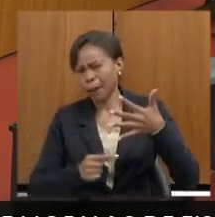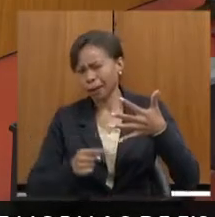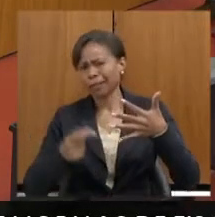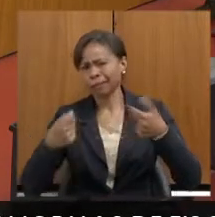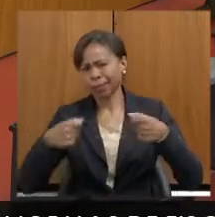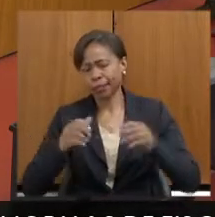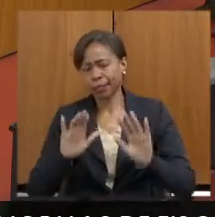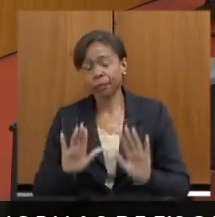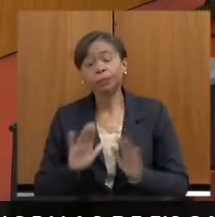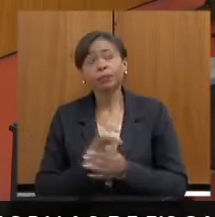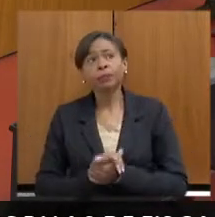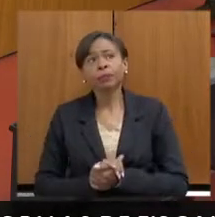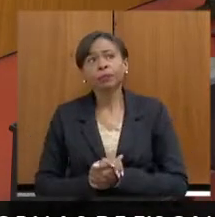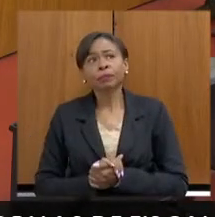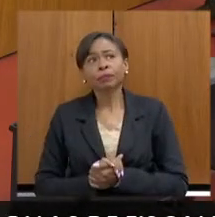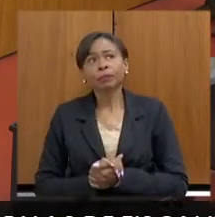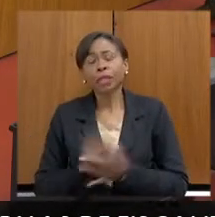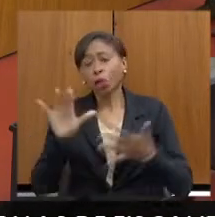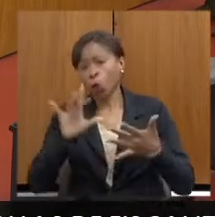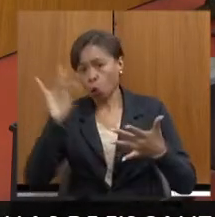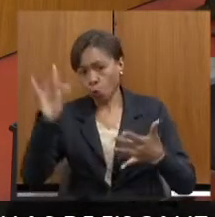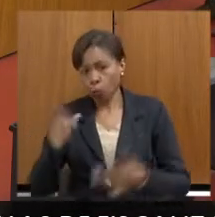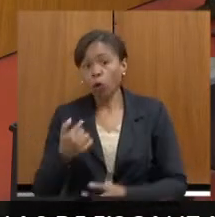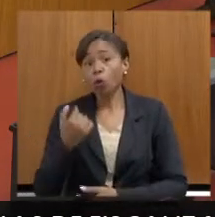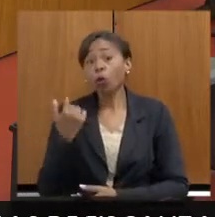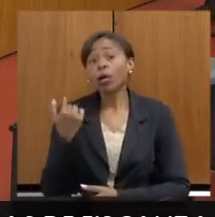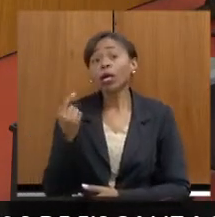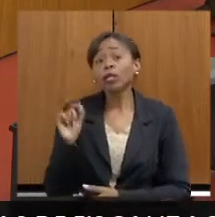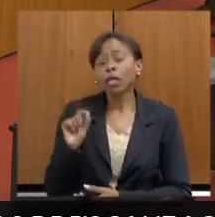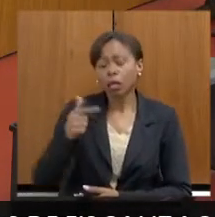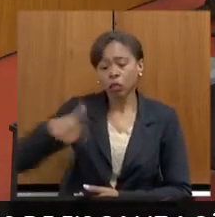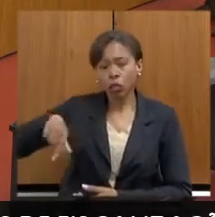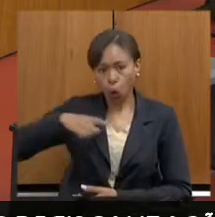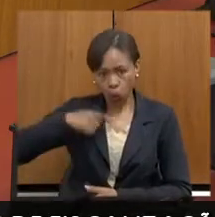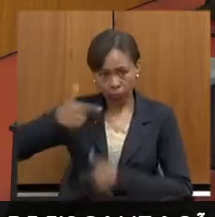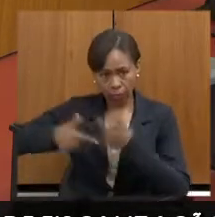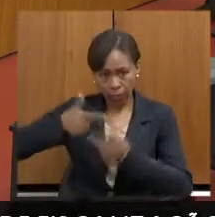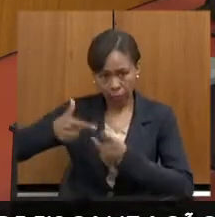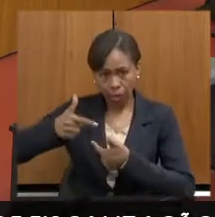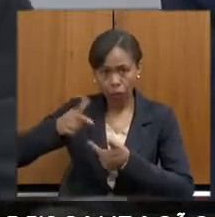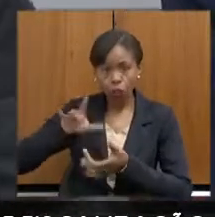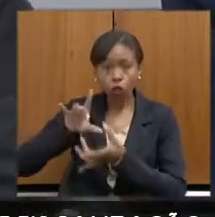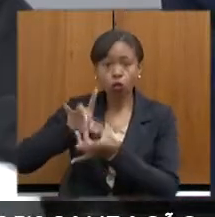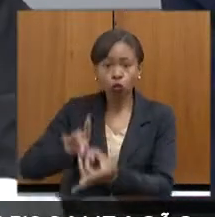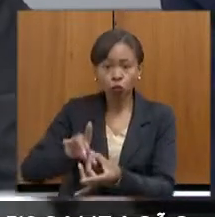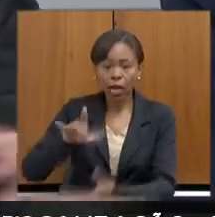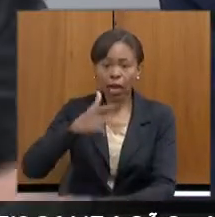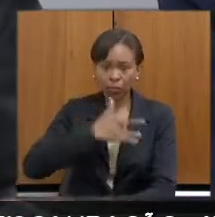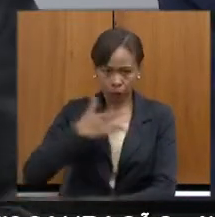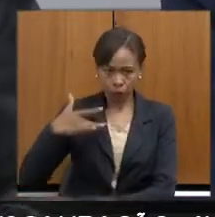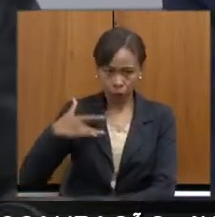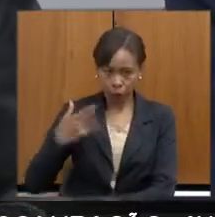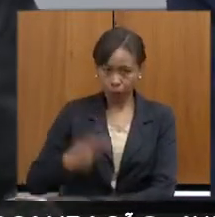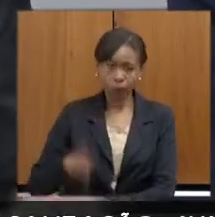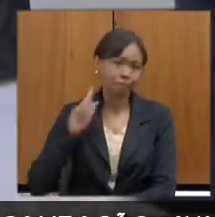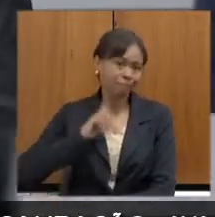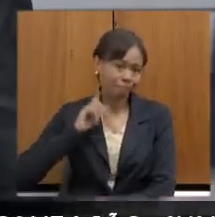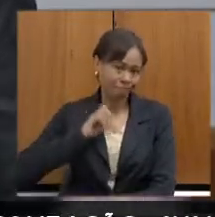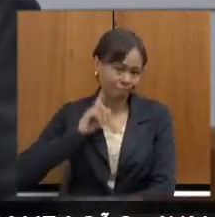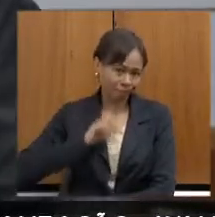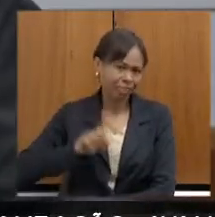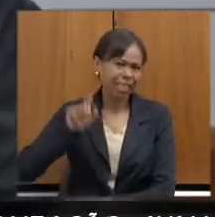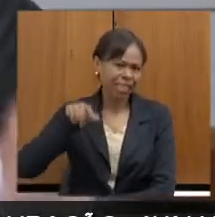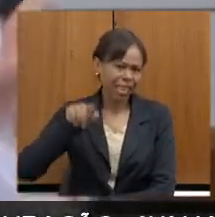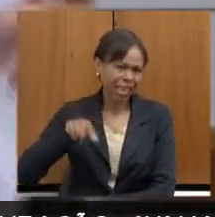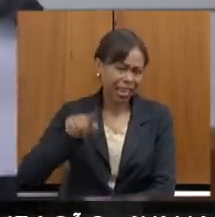tratadas é dentre elas falar um pouquinho nosso trabalho junto a questão da Saúde de Minas Gerais né que a gente entende que é um